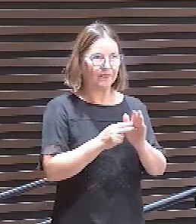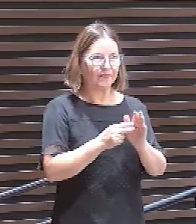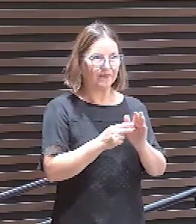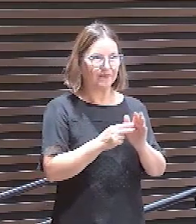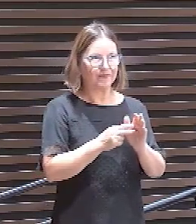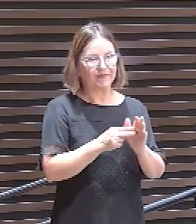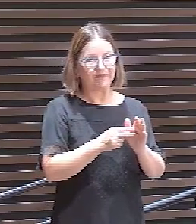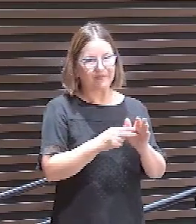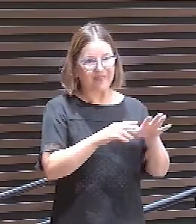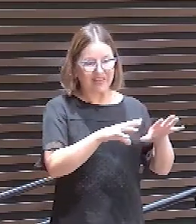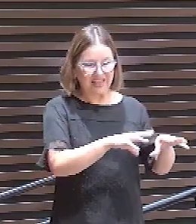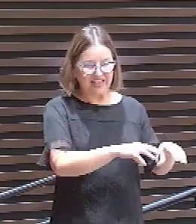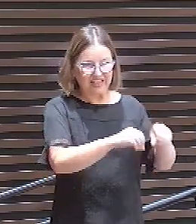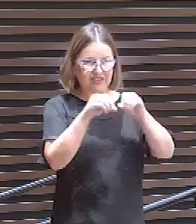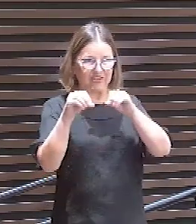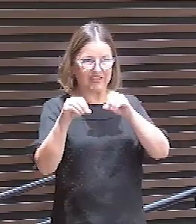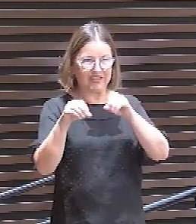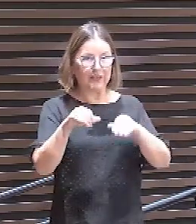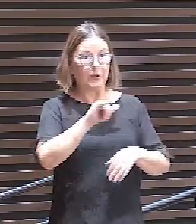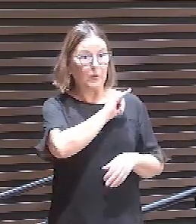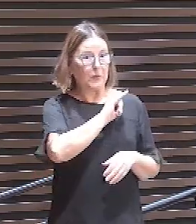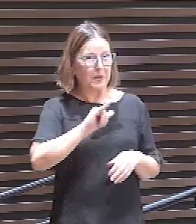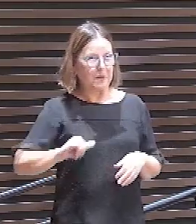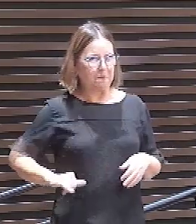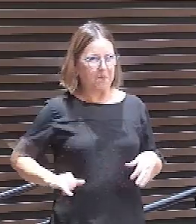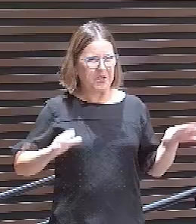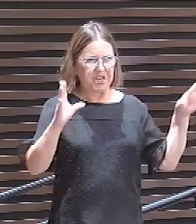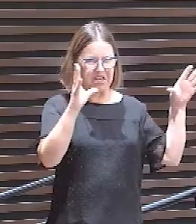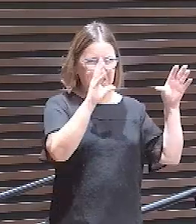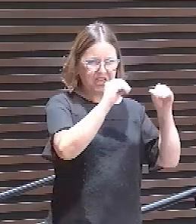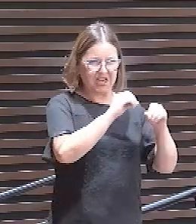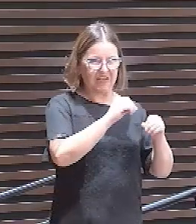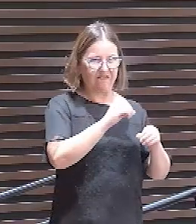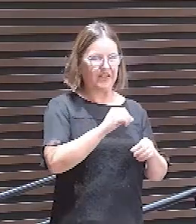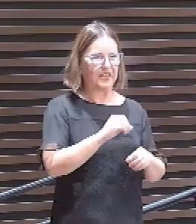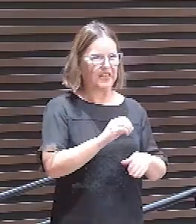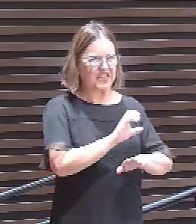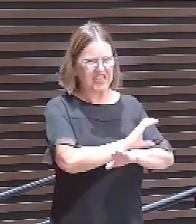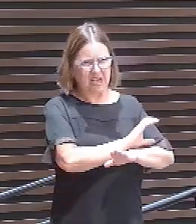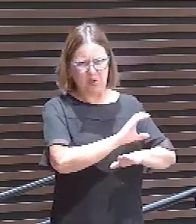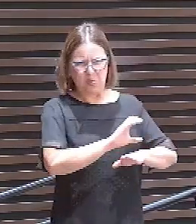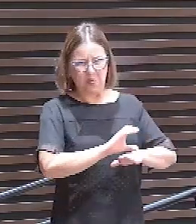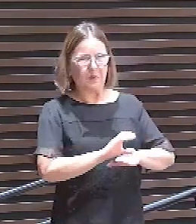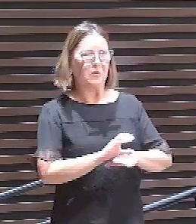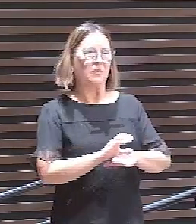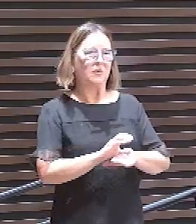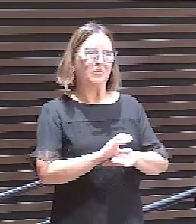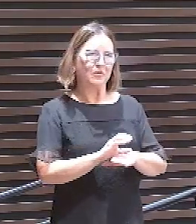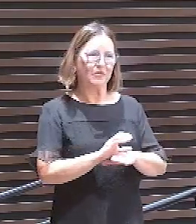império das trevas, daquela cultura absolutamente